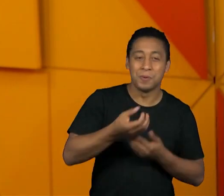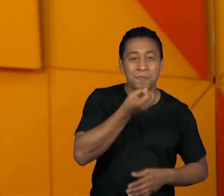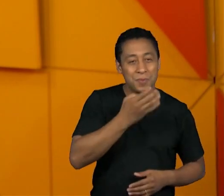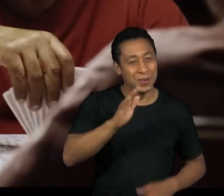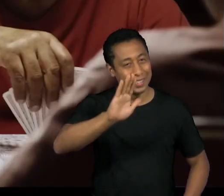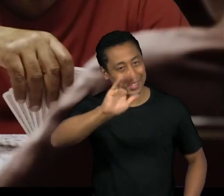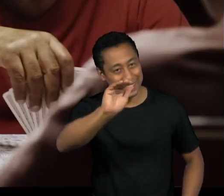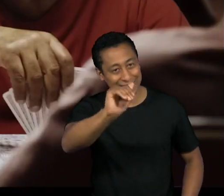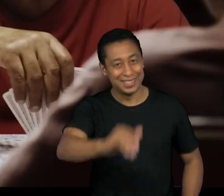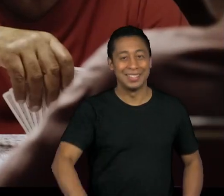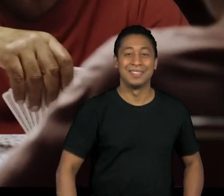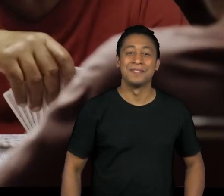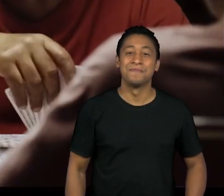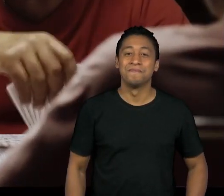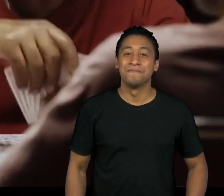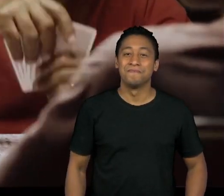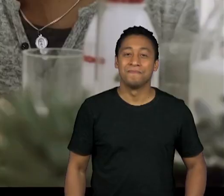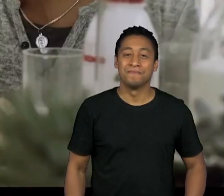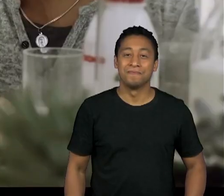Tchau!